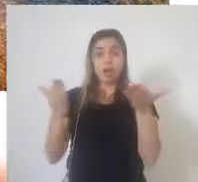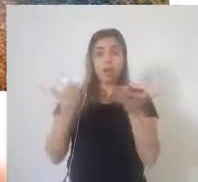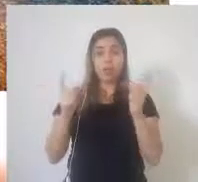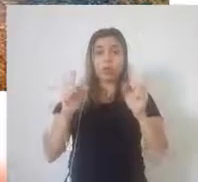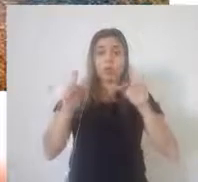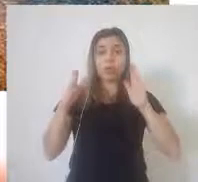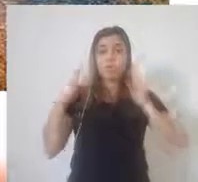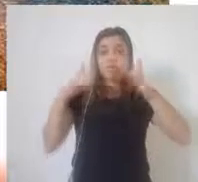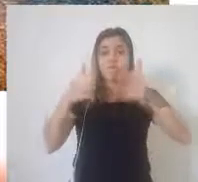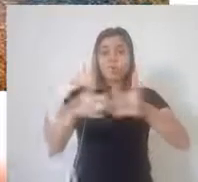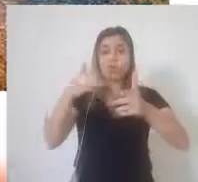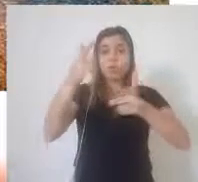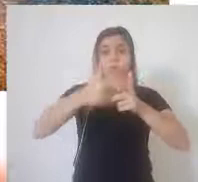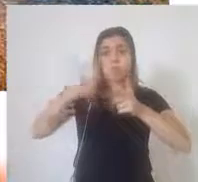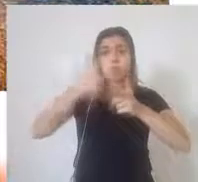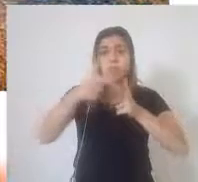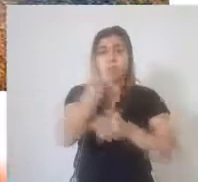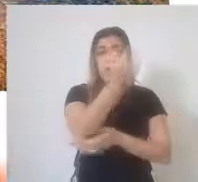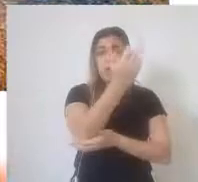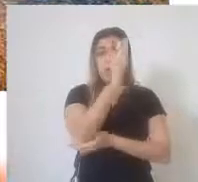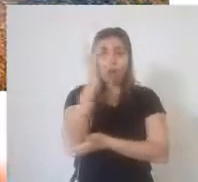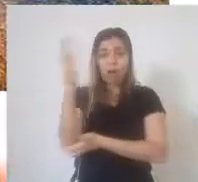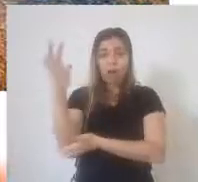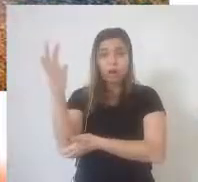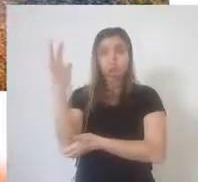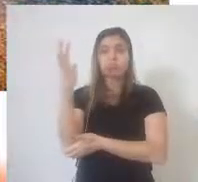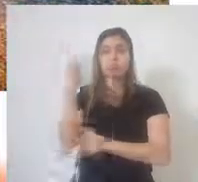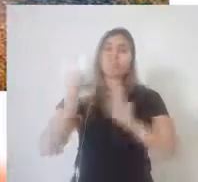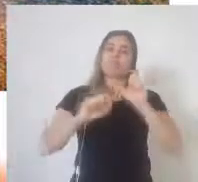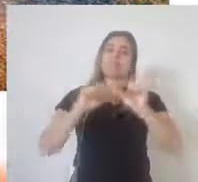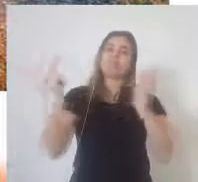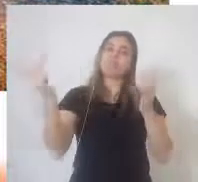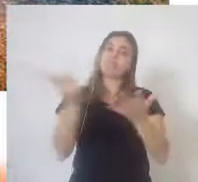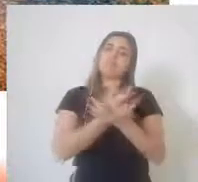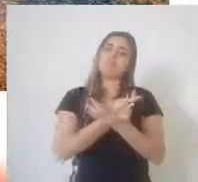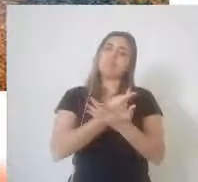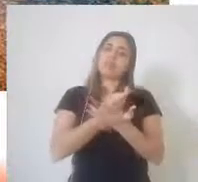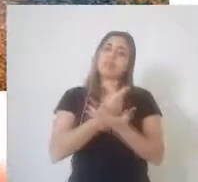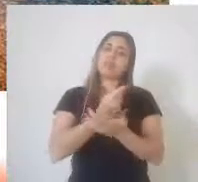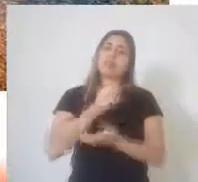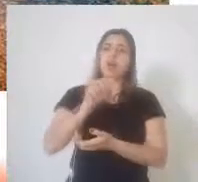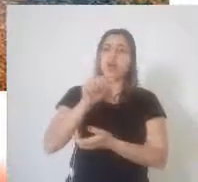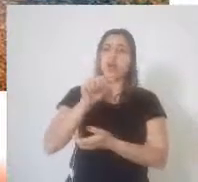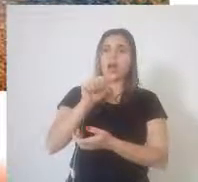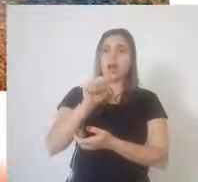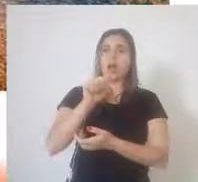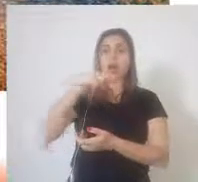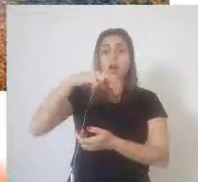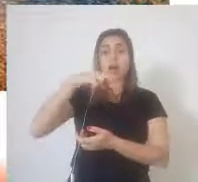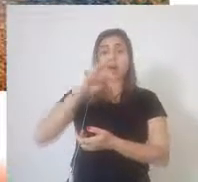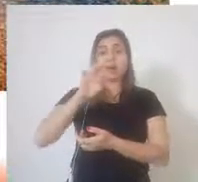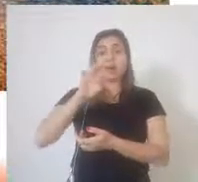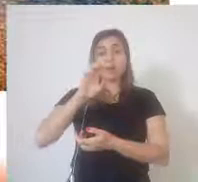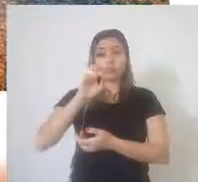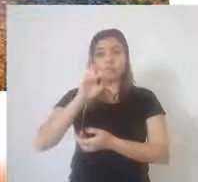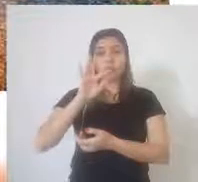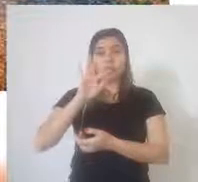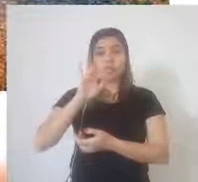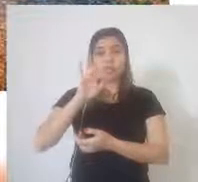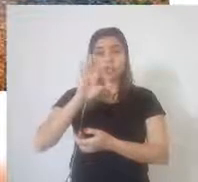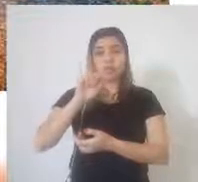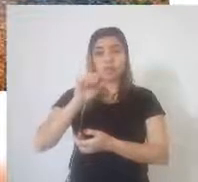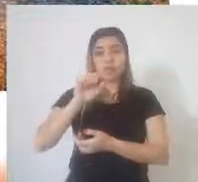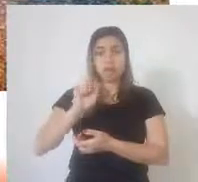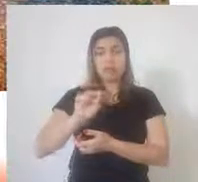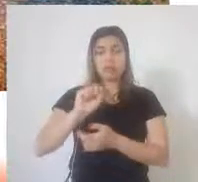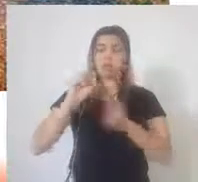Bem, e aí a gente chega nos problemas ambientais nos ecossistemas ocasionados aí por alterações antrópicas, né, realizadas pelo